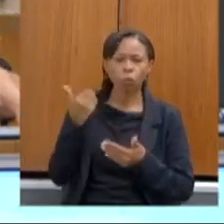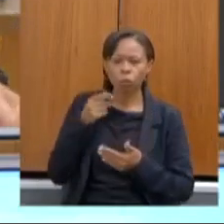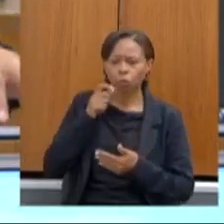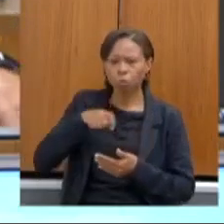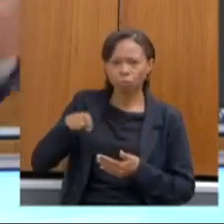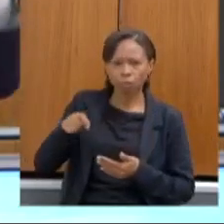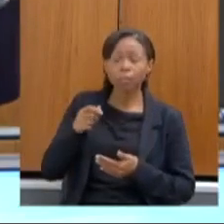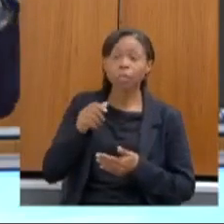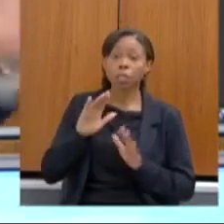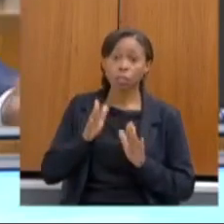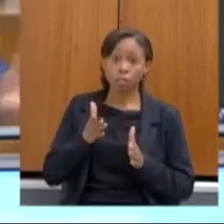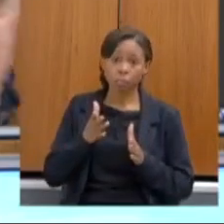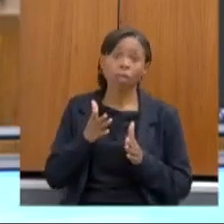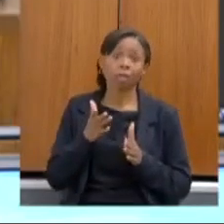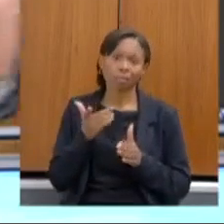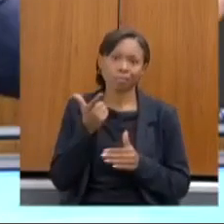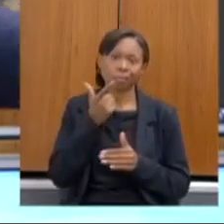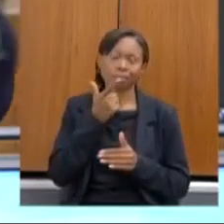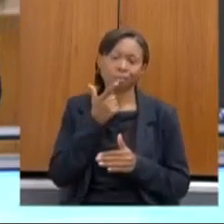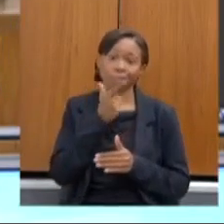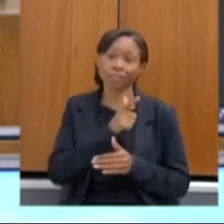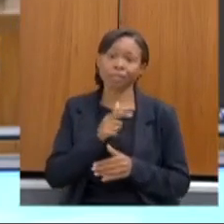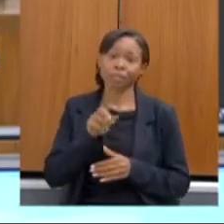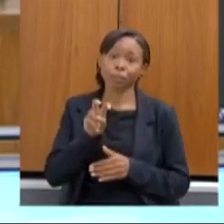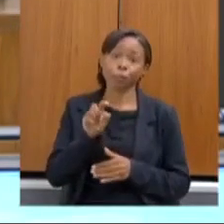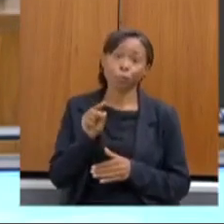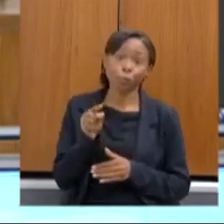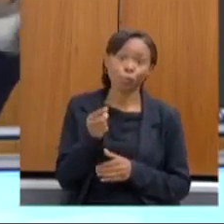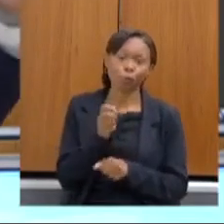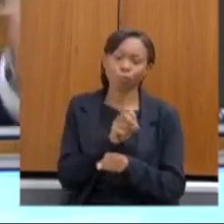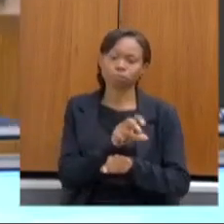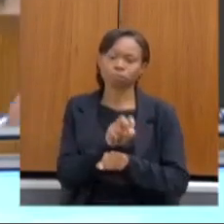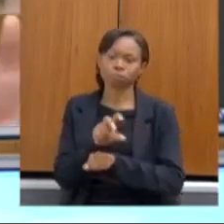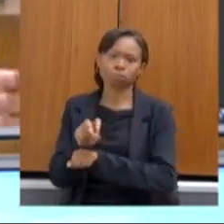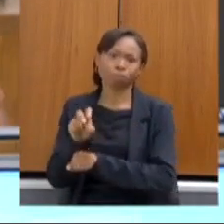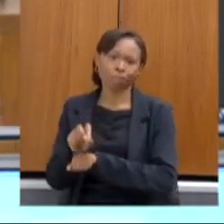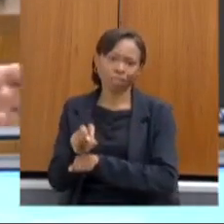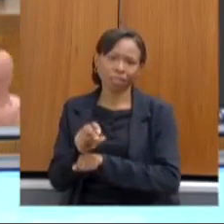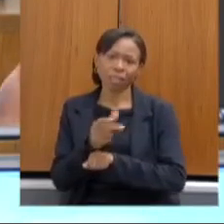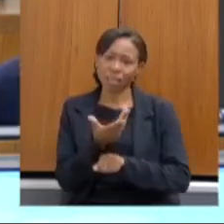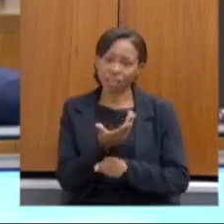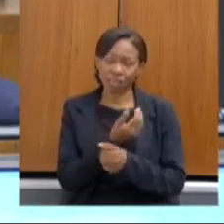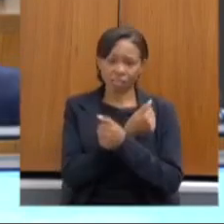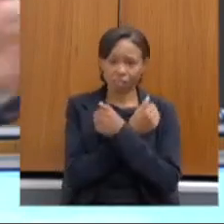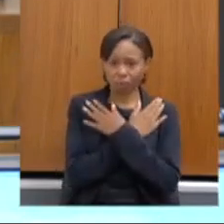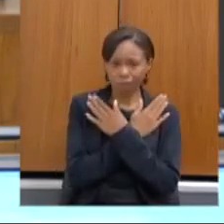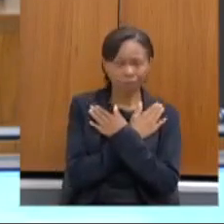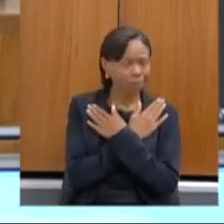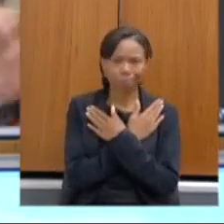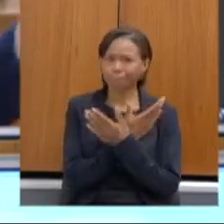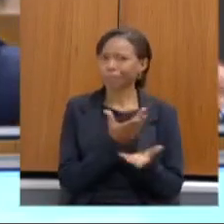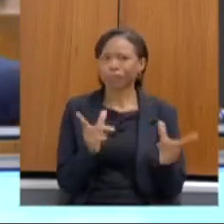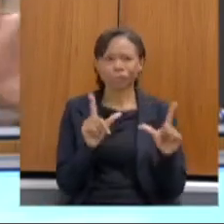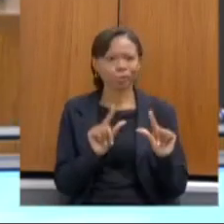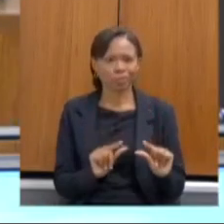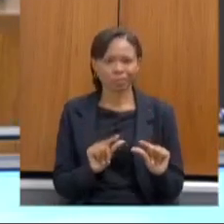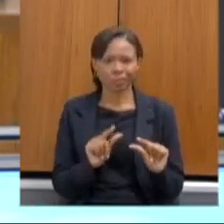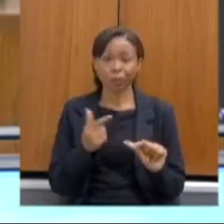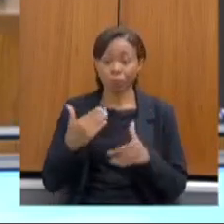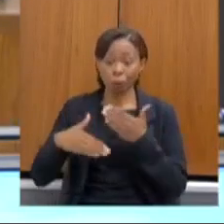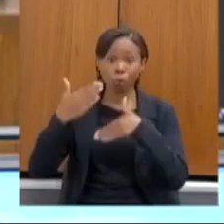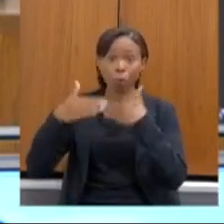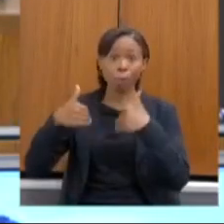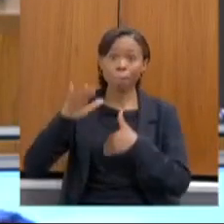positivos Ou seja a crise do convite ficou para trás em termos de desemprego nós geramos Mais Emprego do que